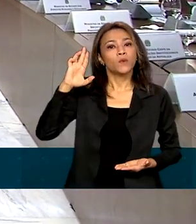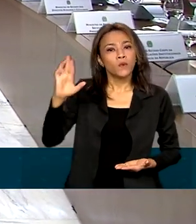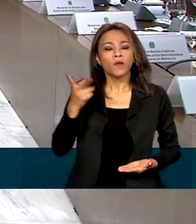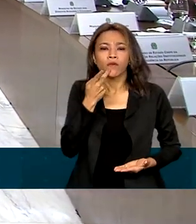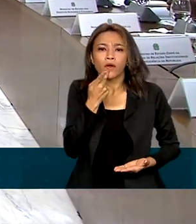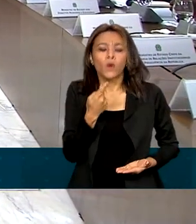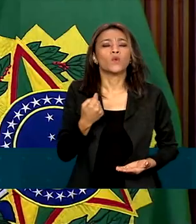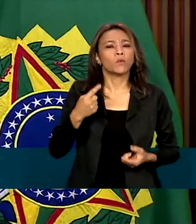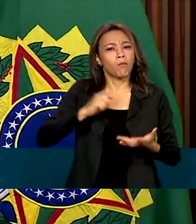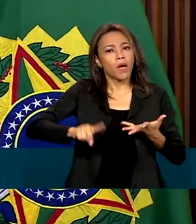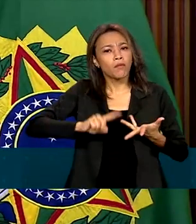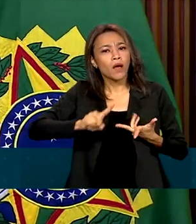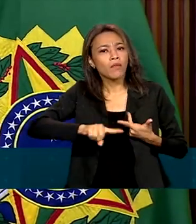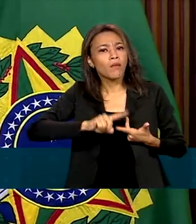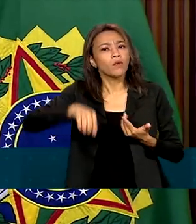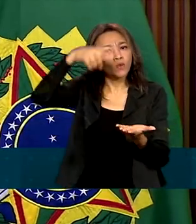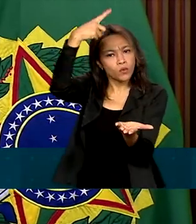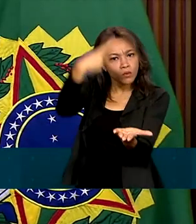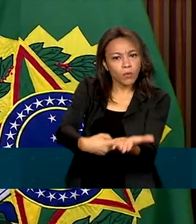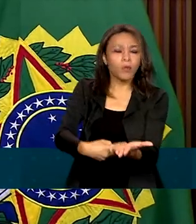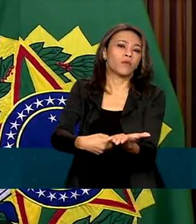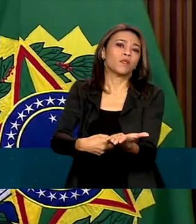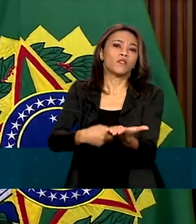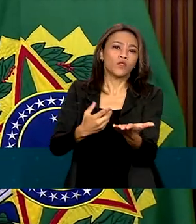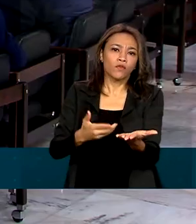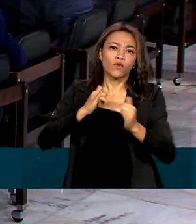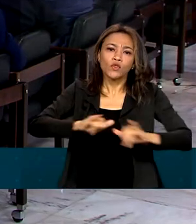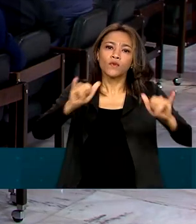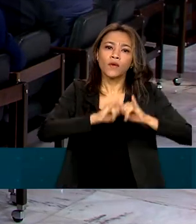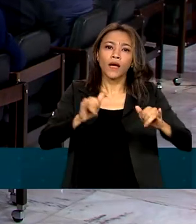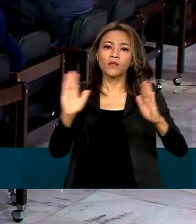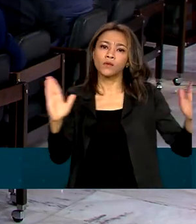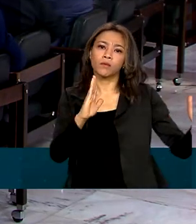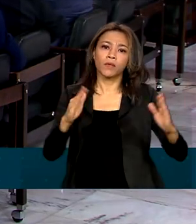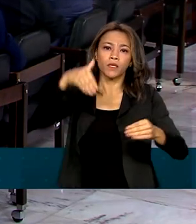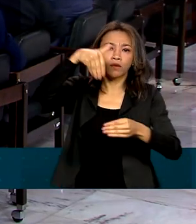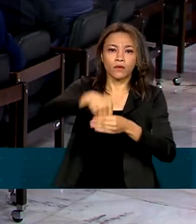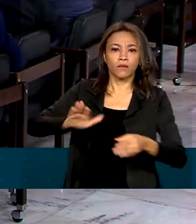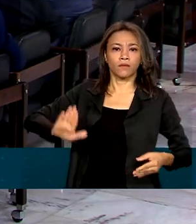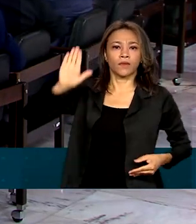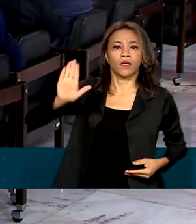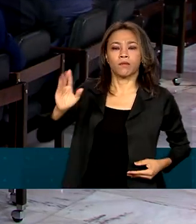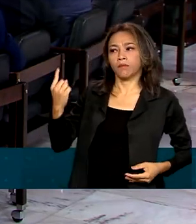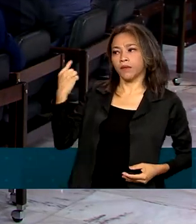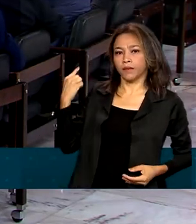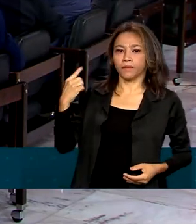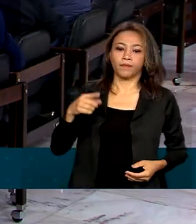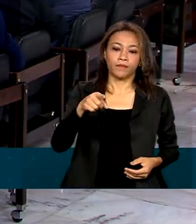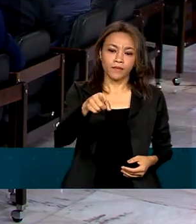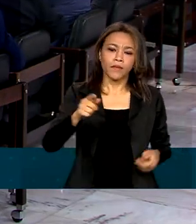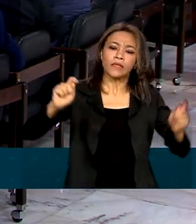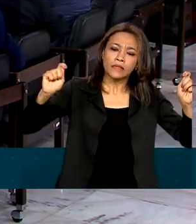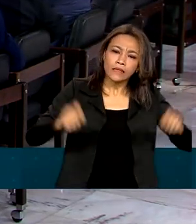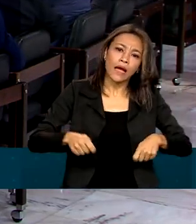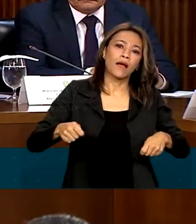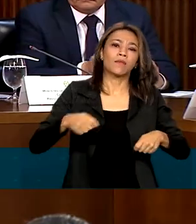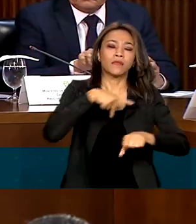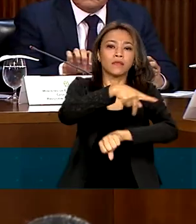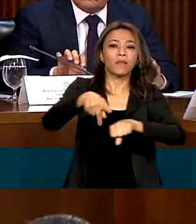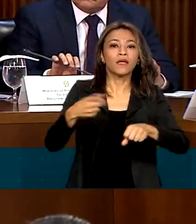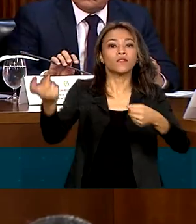os compromissos assumidos durante a campanha. É possível a gente fazer esse país voltar a sorrir.